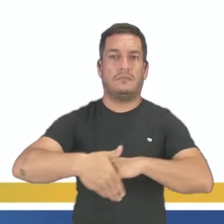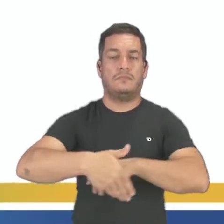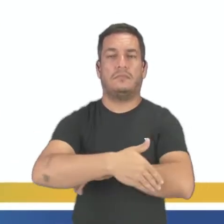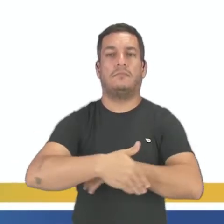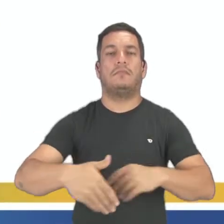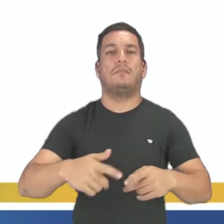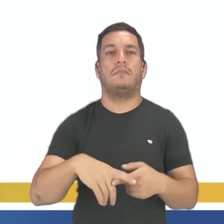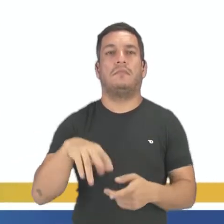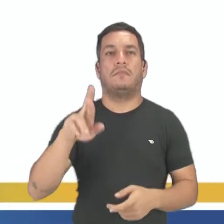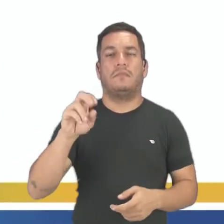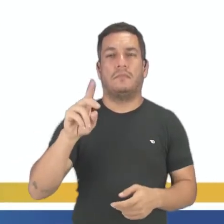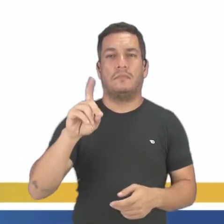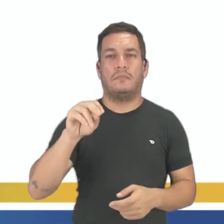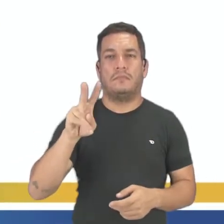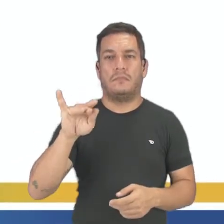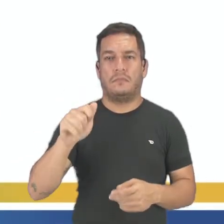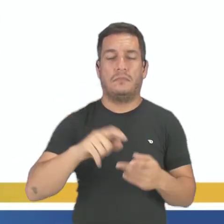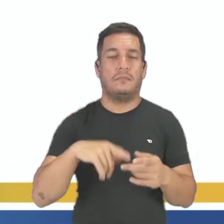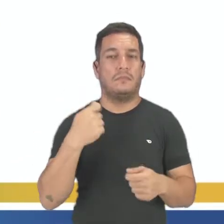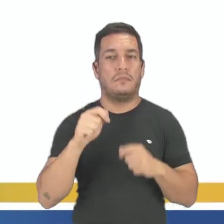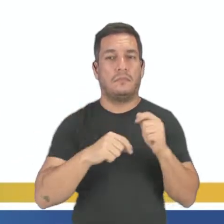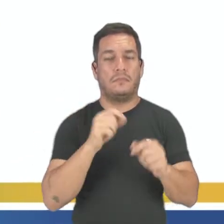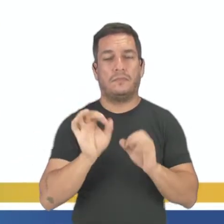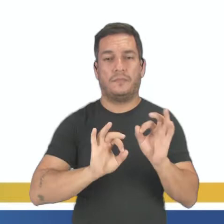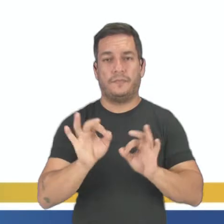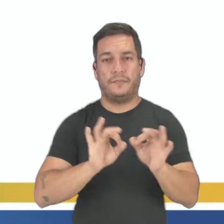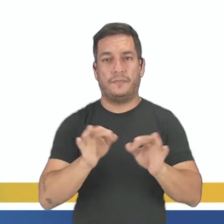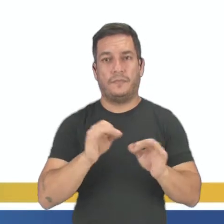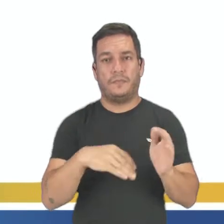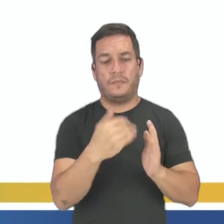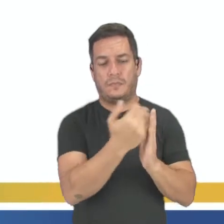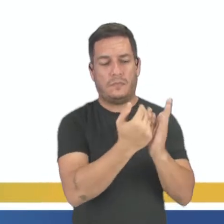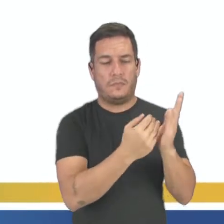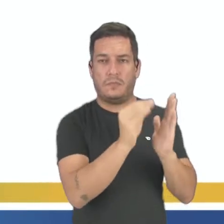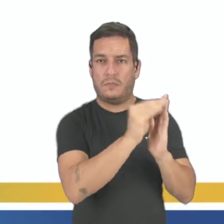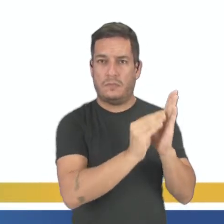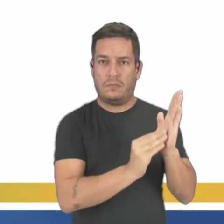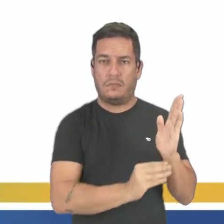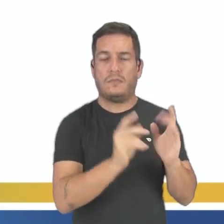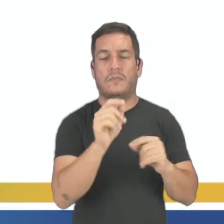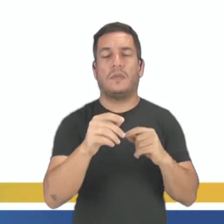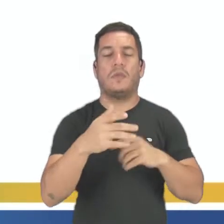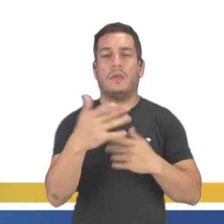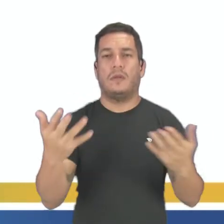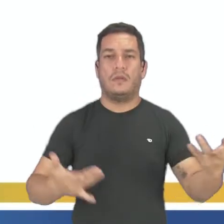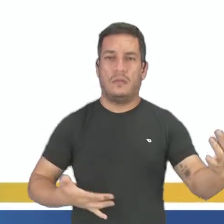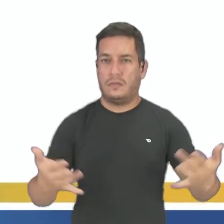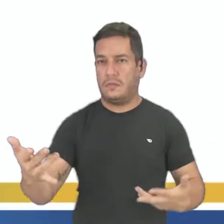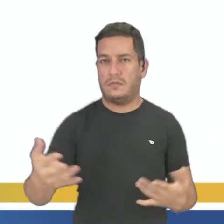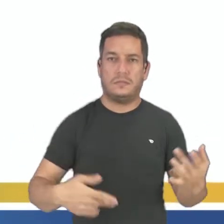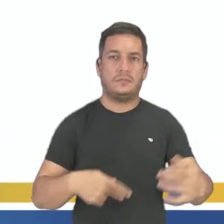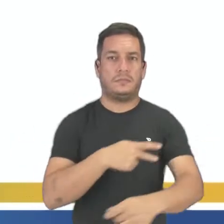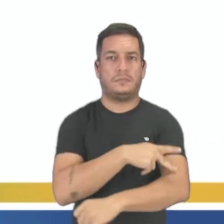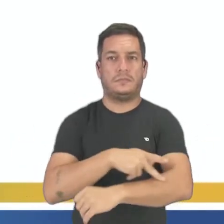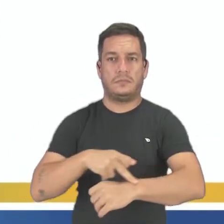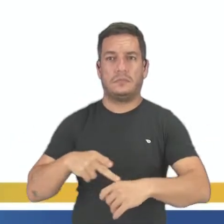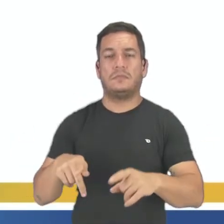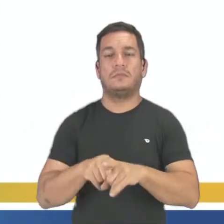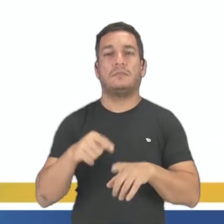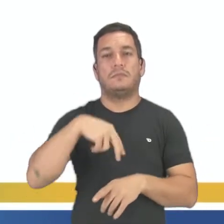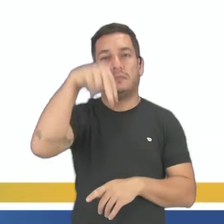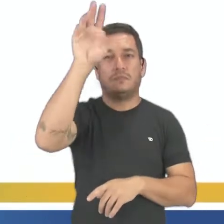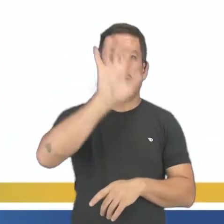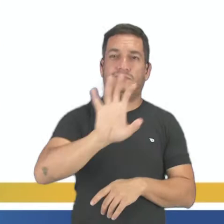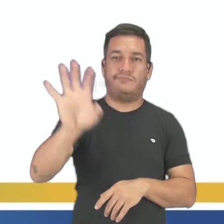Aí, se formos fazer um levantamento das condições de rodovia e transporte, a região norte ela é